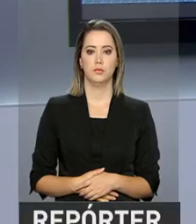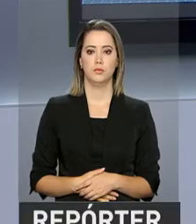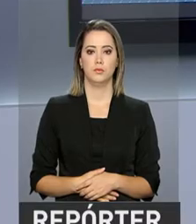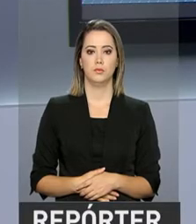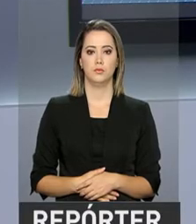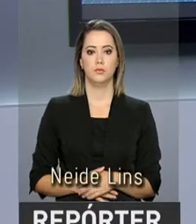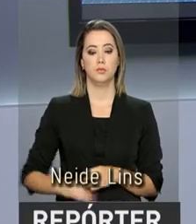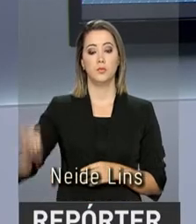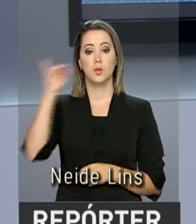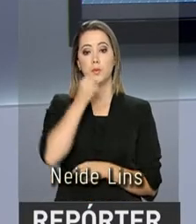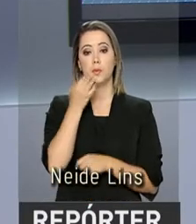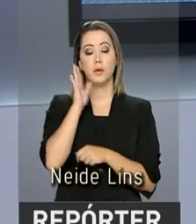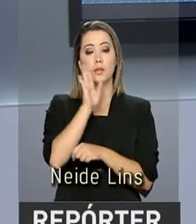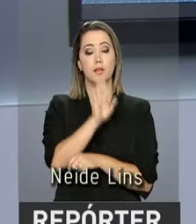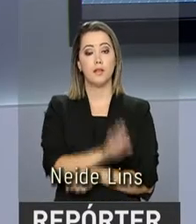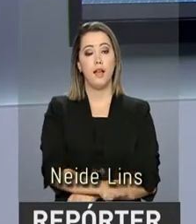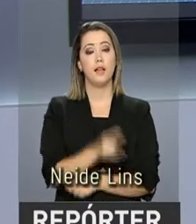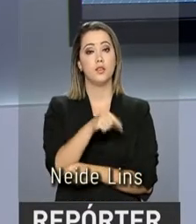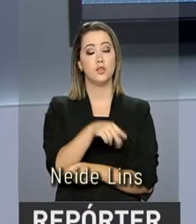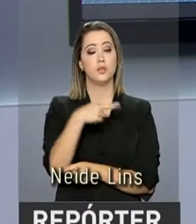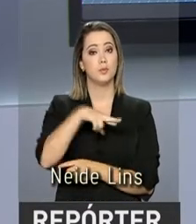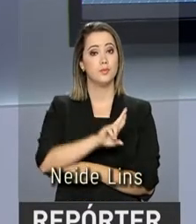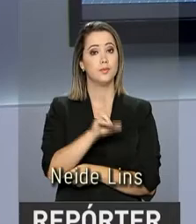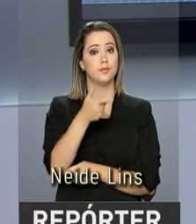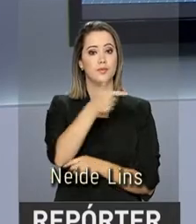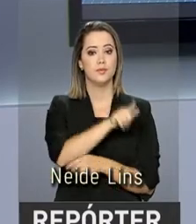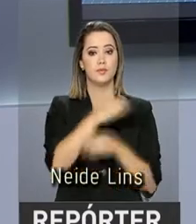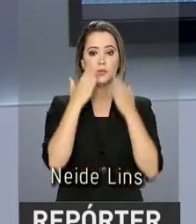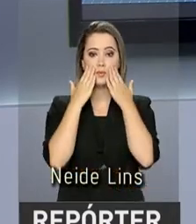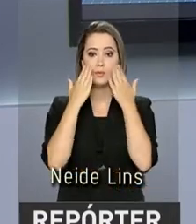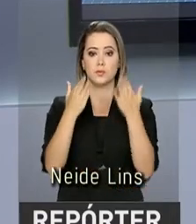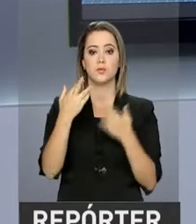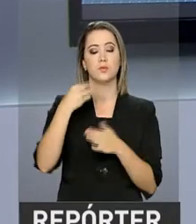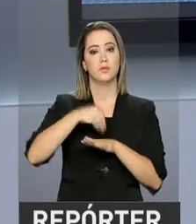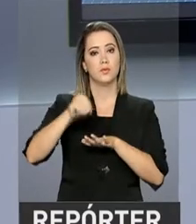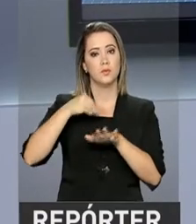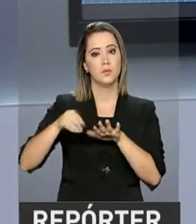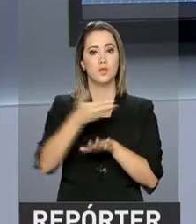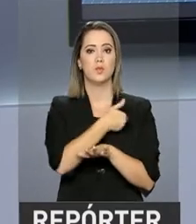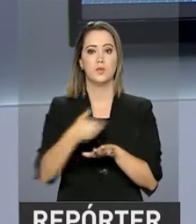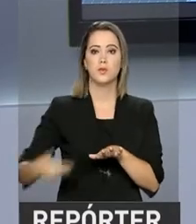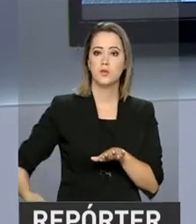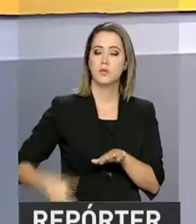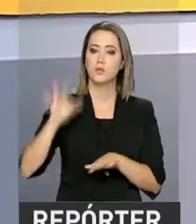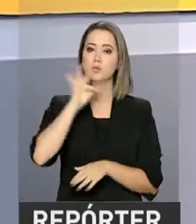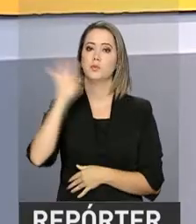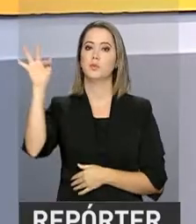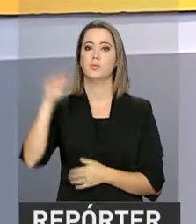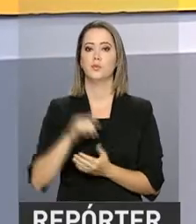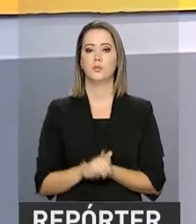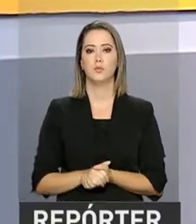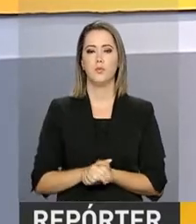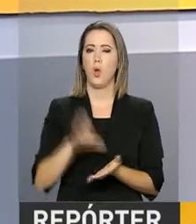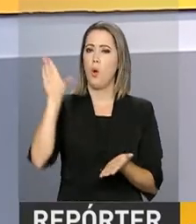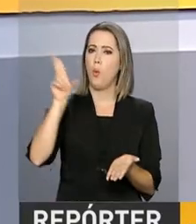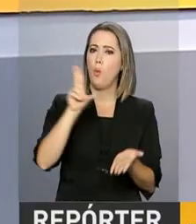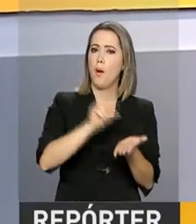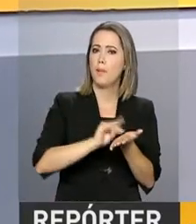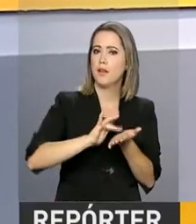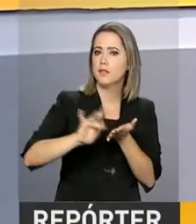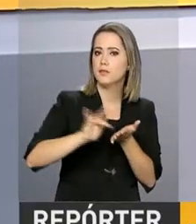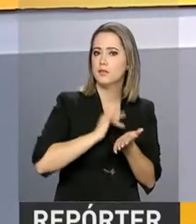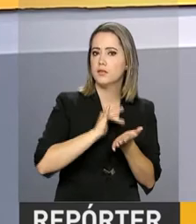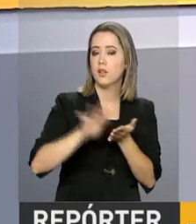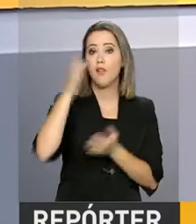olá boa tarde o repórter nbr está de volta com as notícias do governo federal um aplicativo de celular